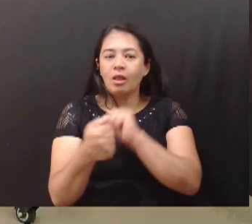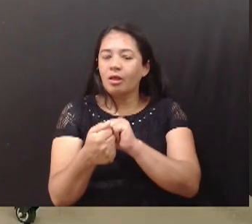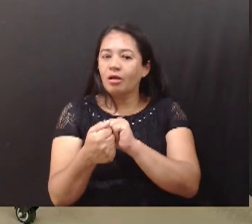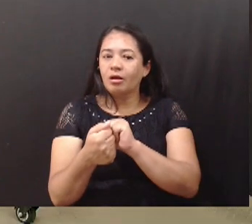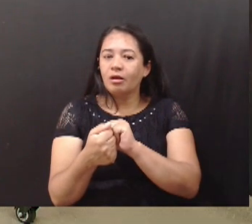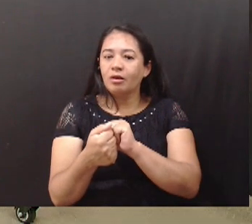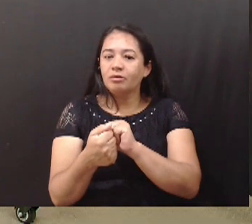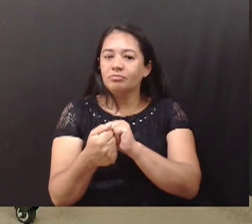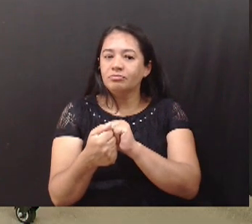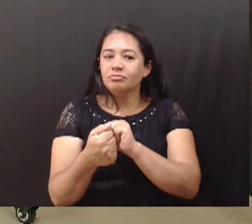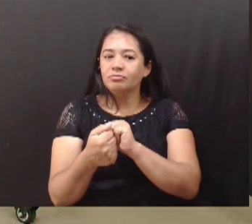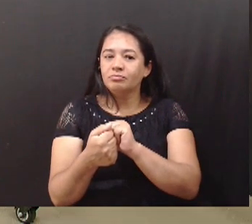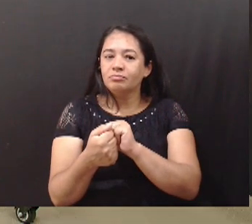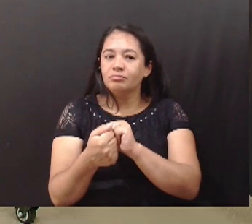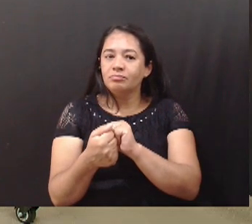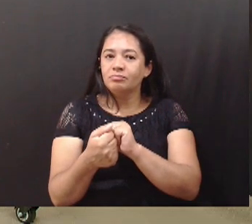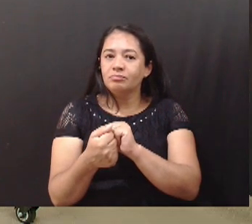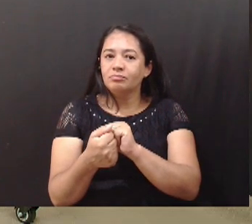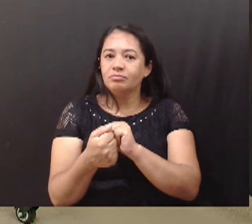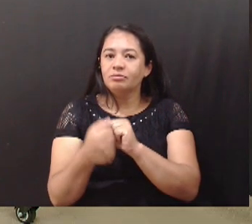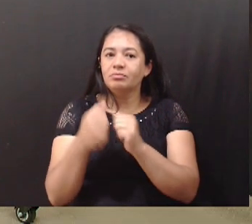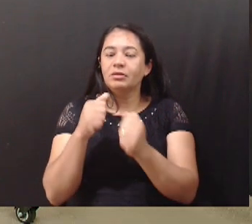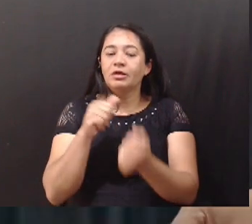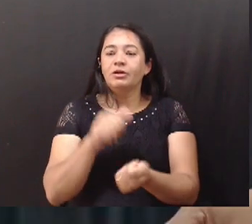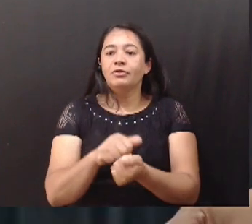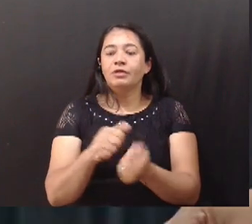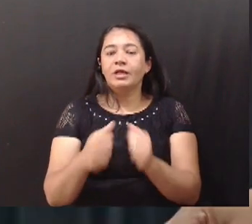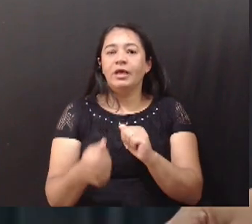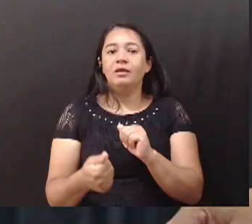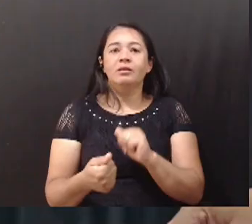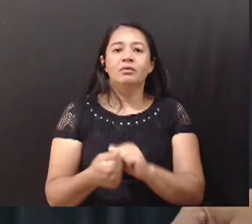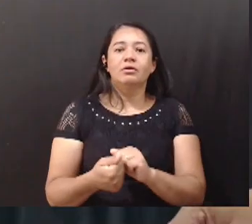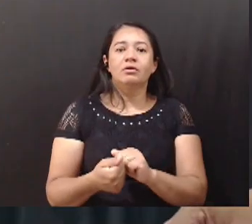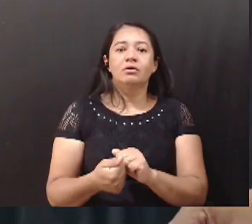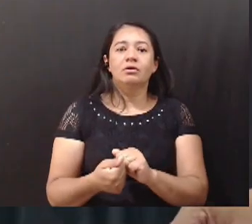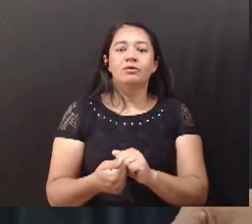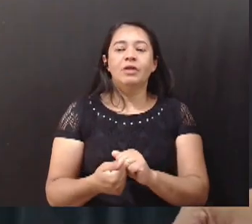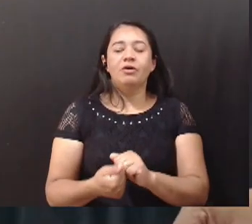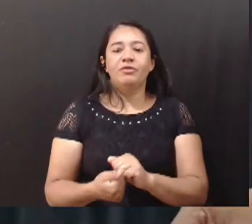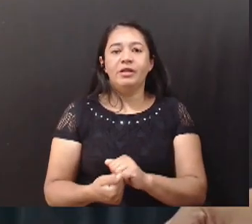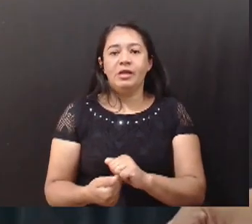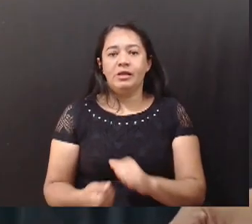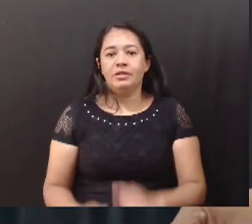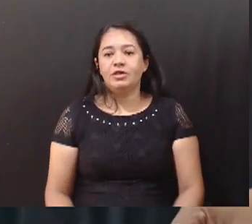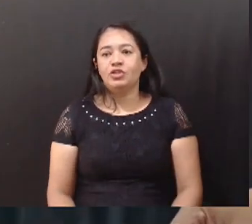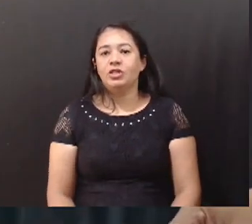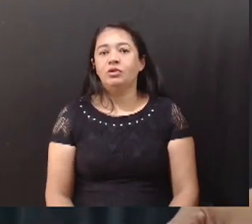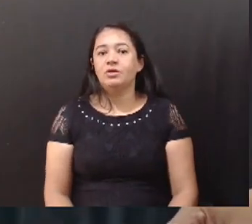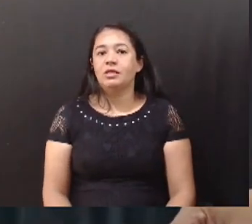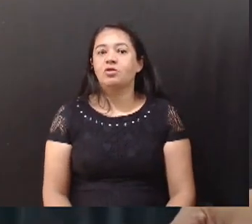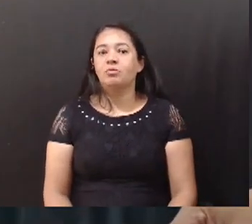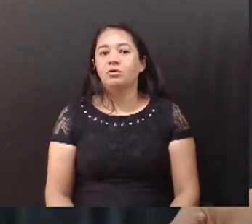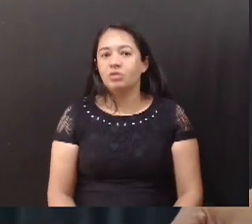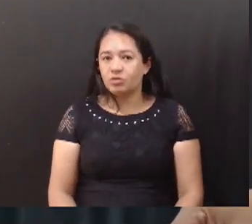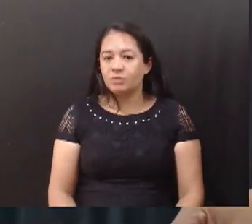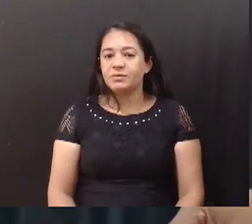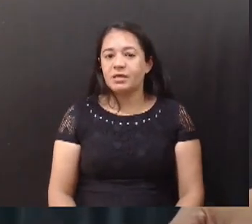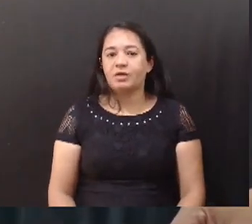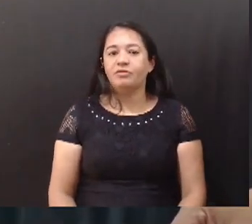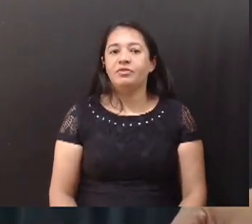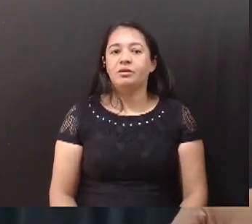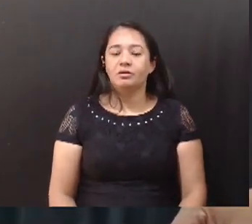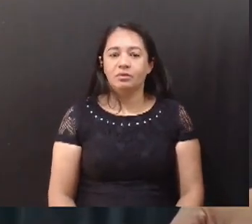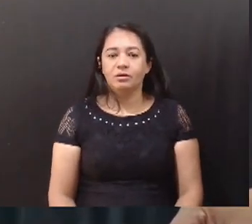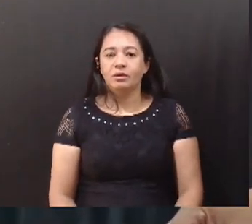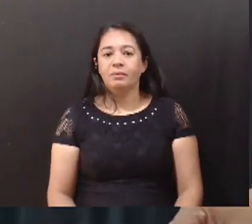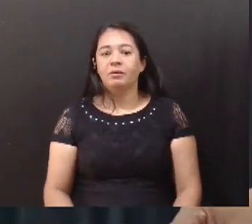muito boa, mas não é necessariamente isso. Adaptação é o que a gente faz com as emoções. Mas pensa só,